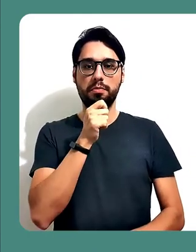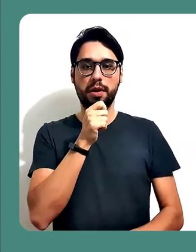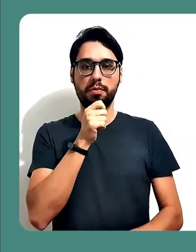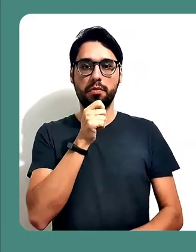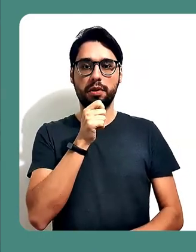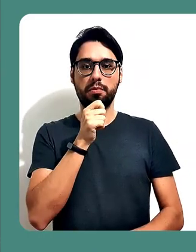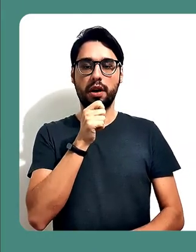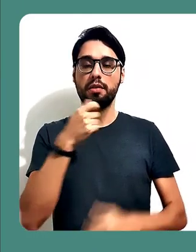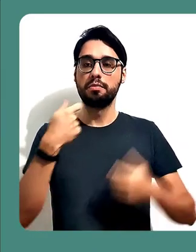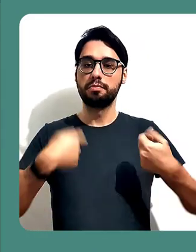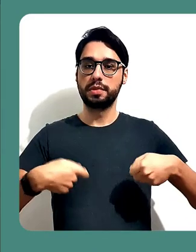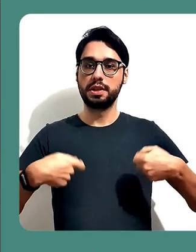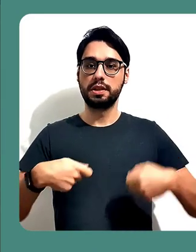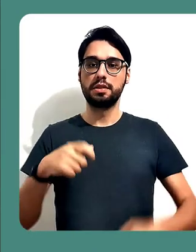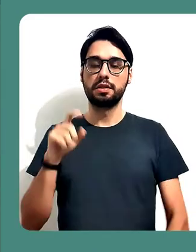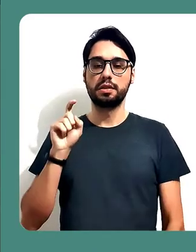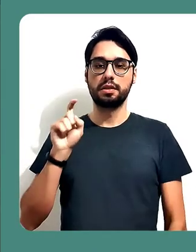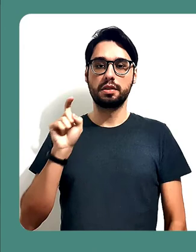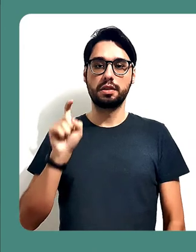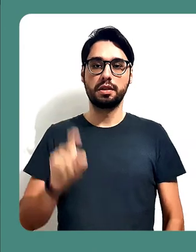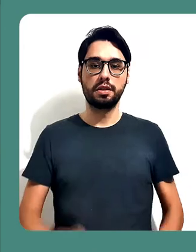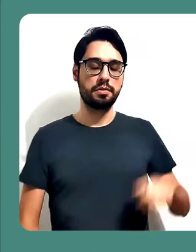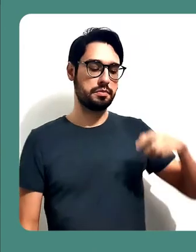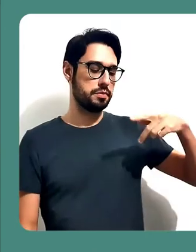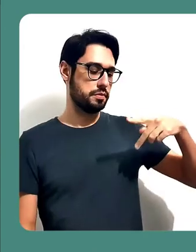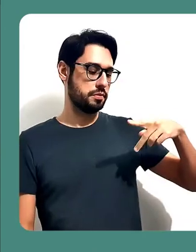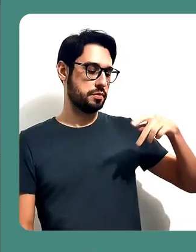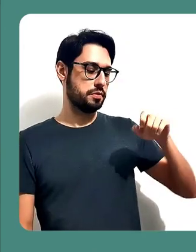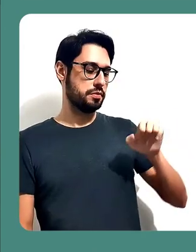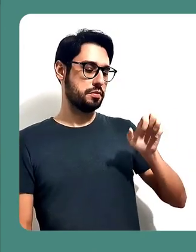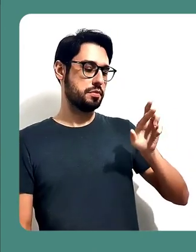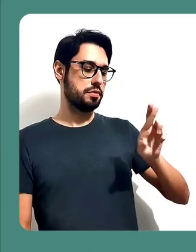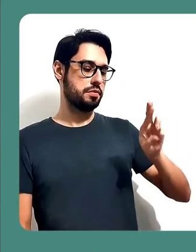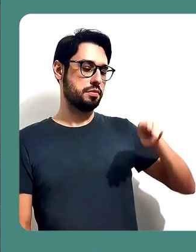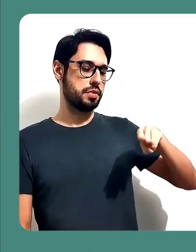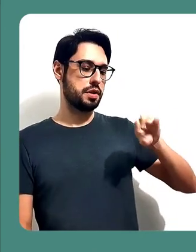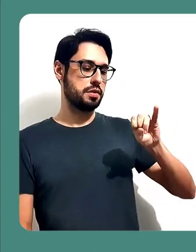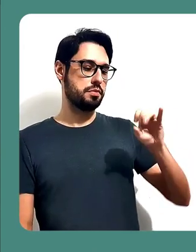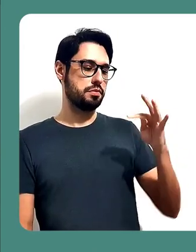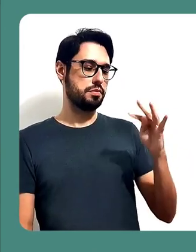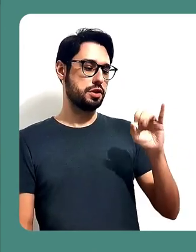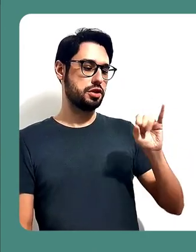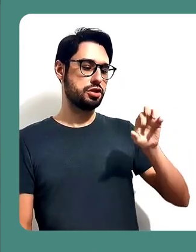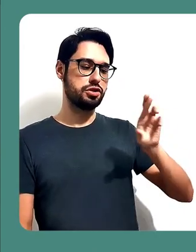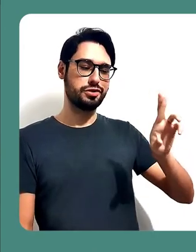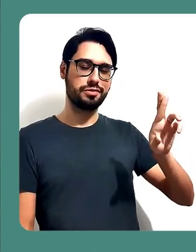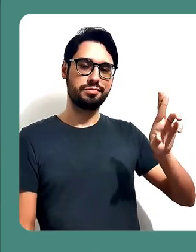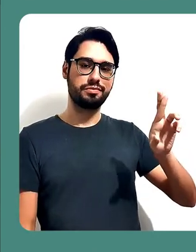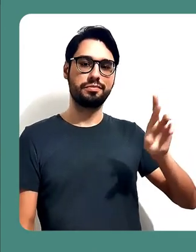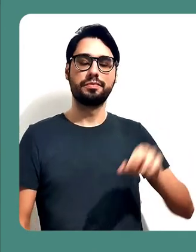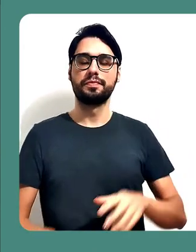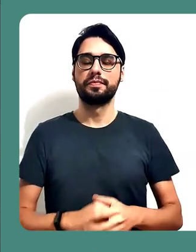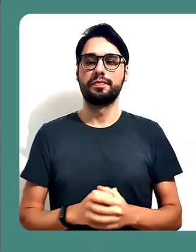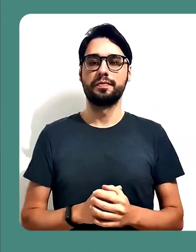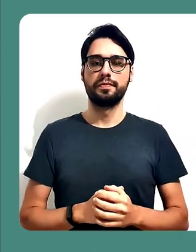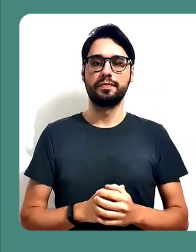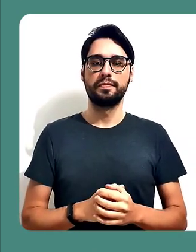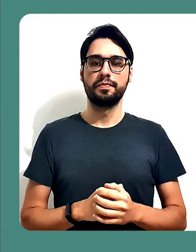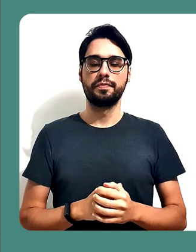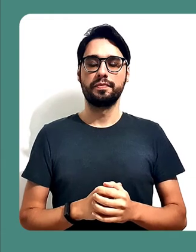reunião então depois de escolher microfone vem aqui e permita nessa mensagem